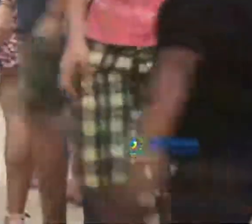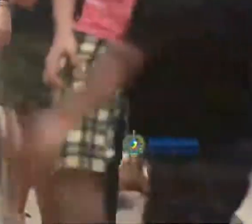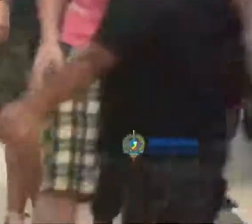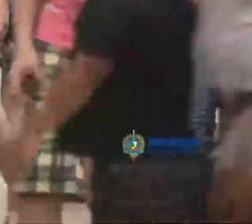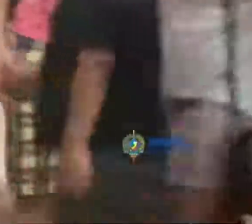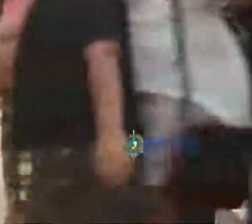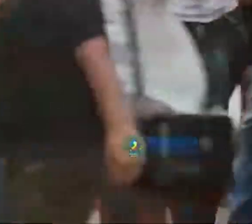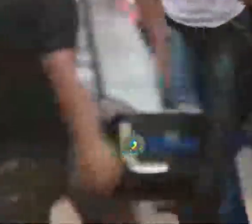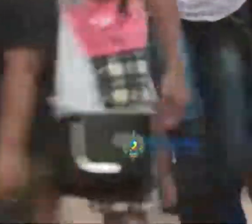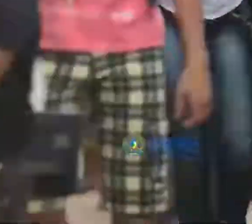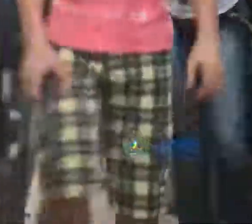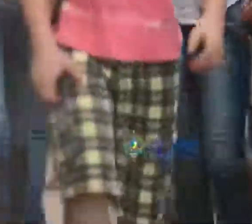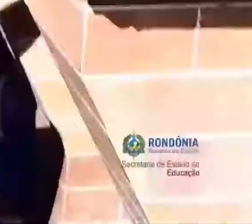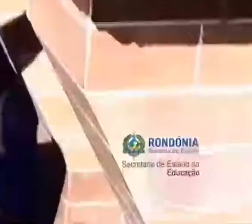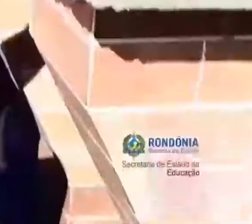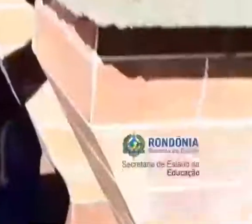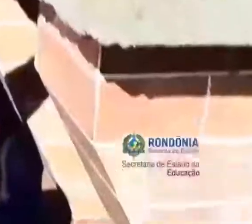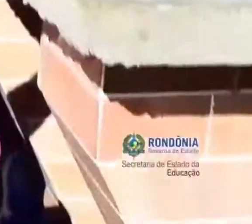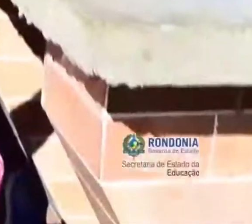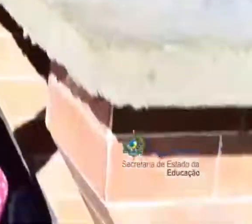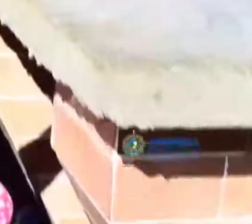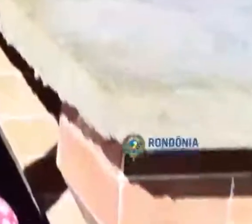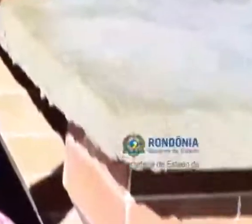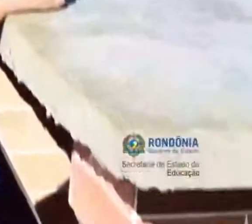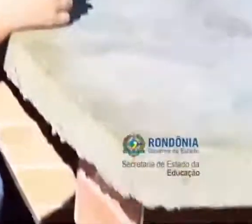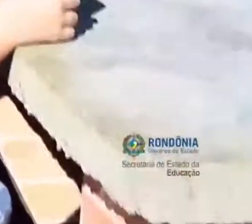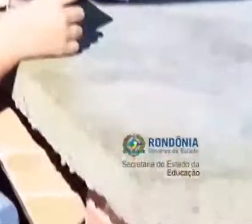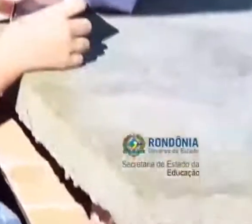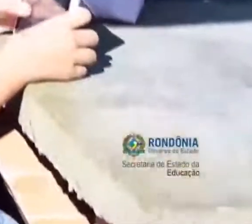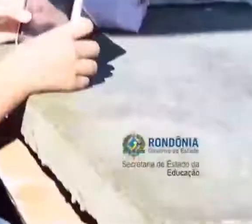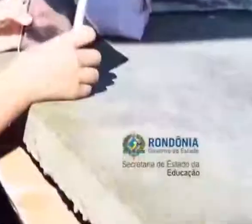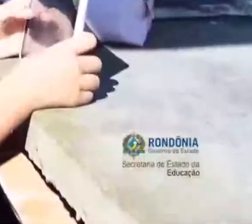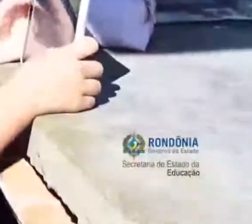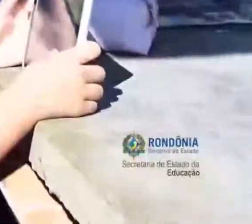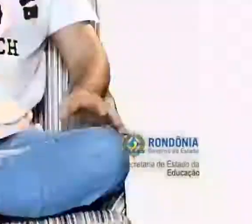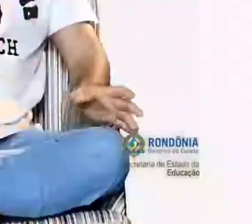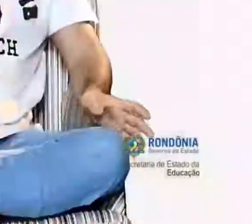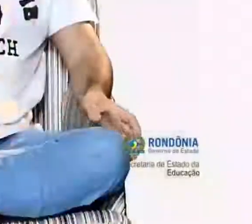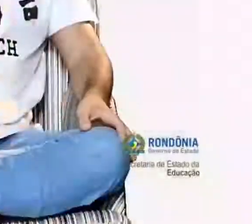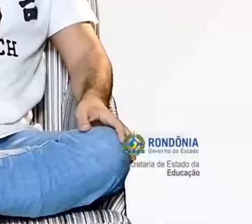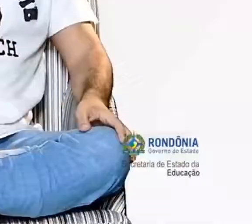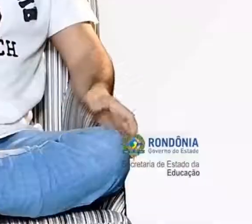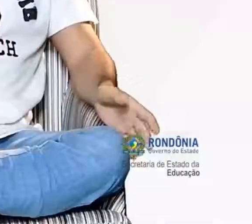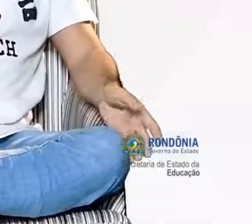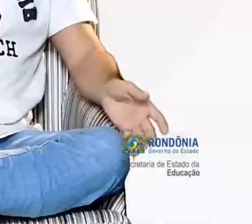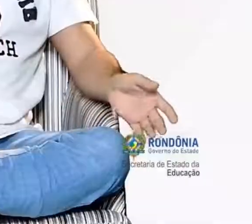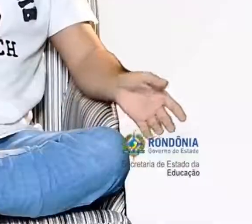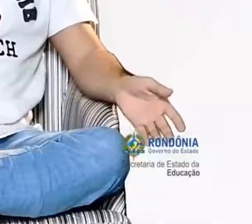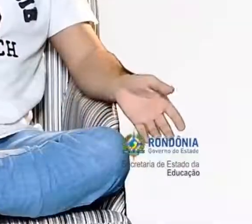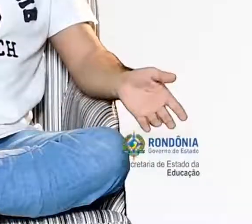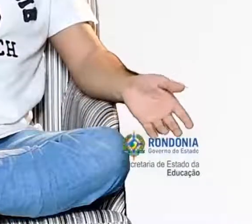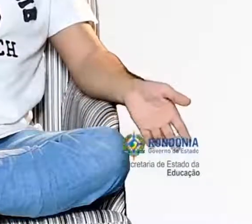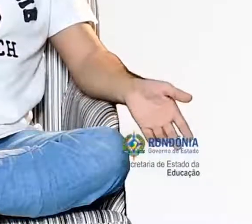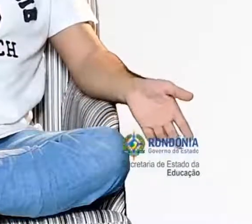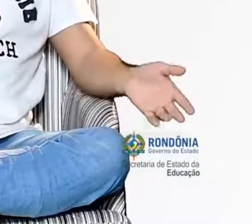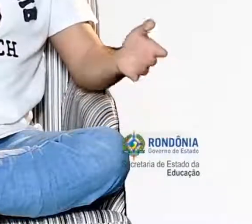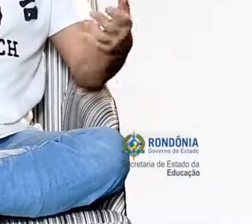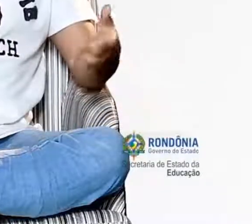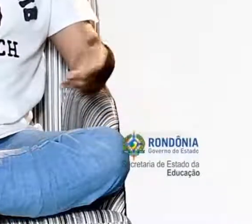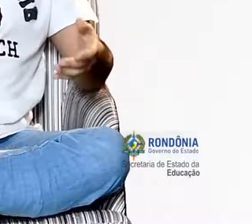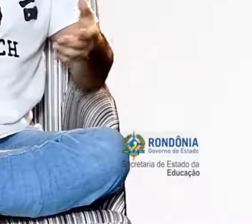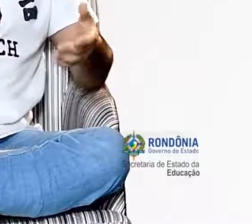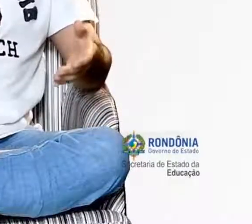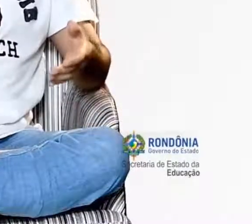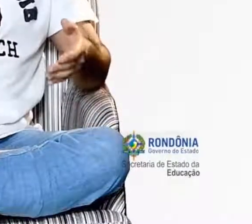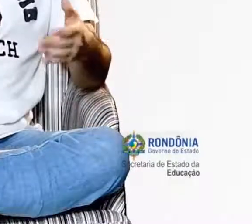escolar carregado por vocês estudantes seja de 10% do peso corporal. A maneira correta de carregar a mochila escolar